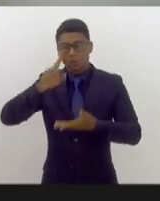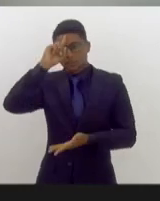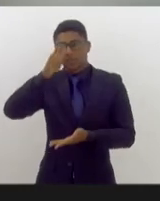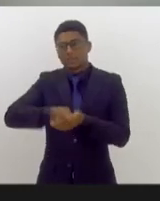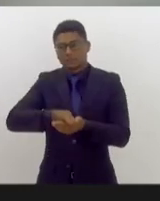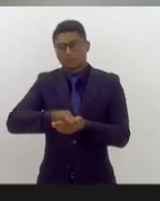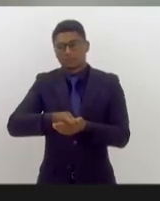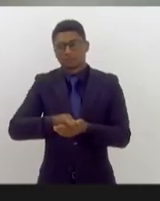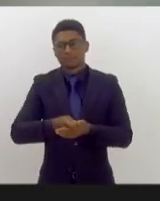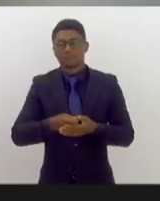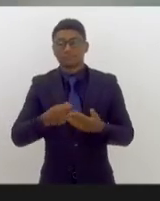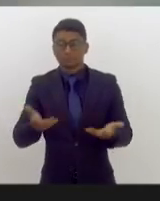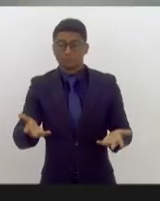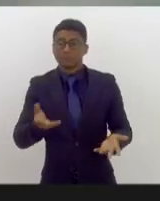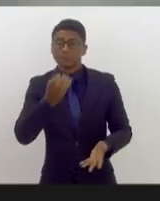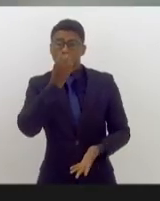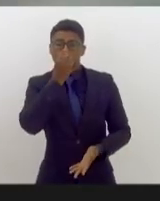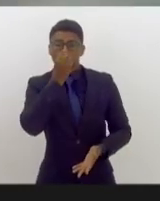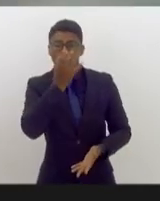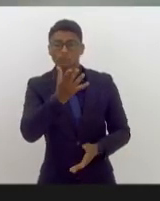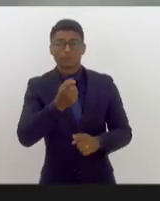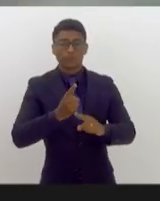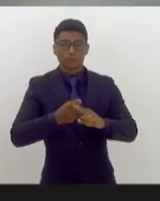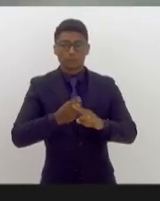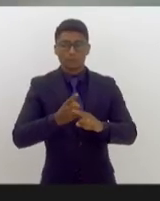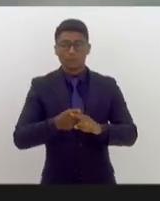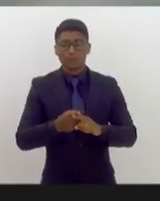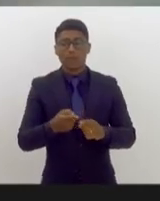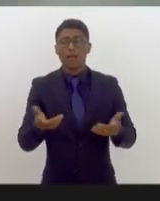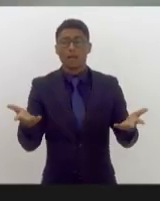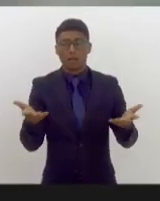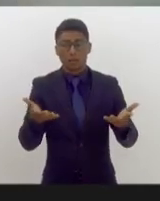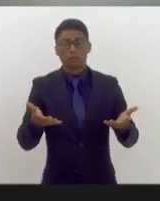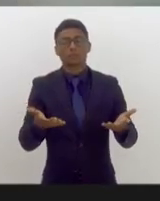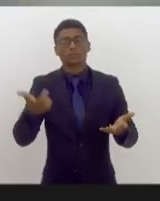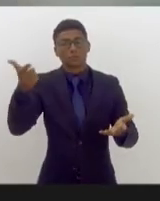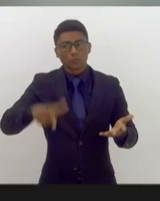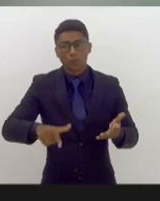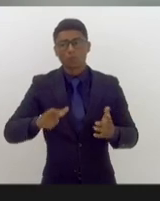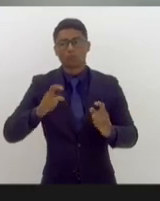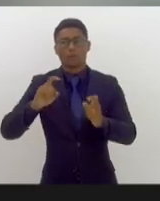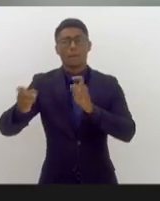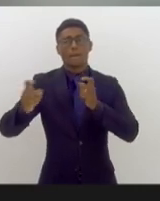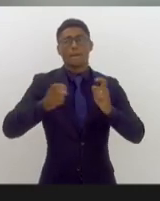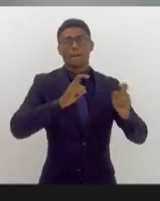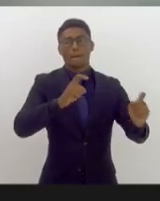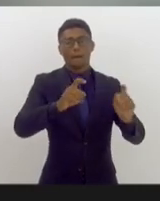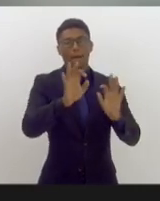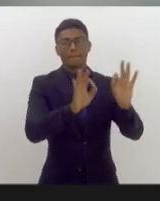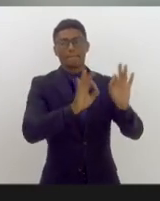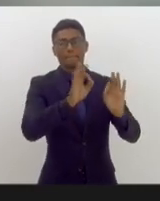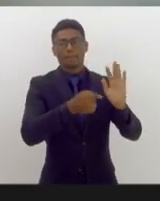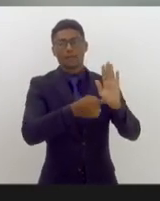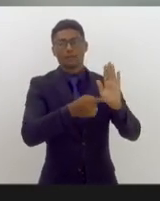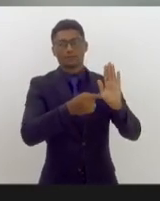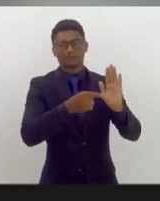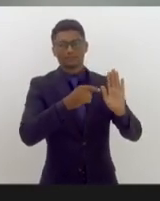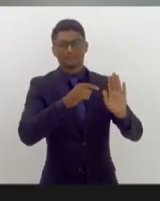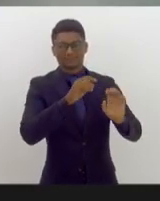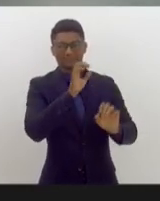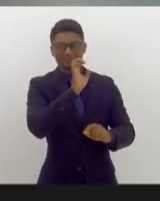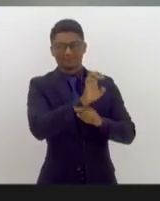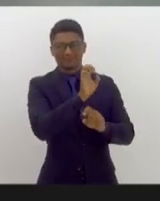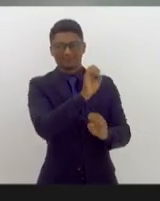medida em que, finalmente, esse processo está sendo retomado, mas é preocupante também